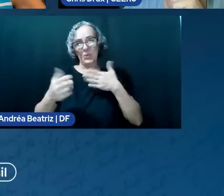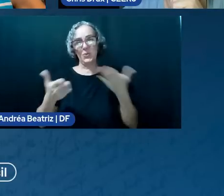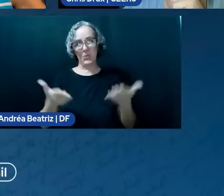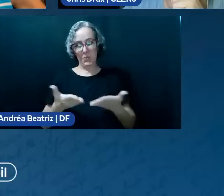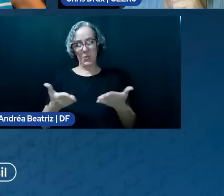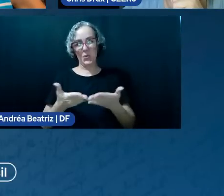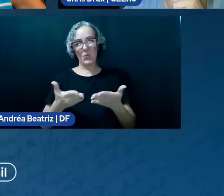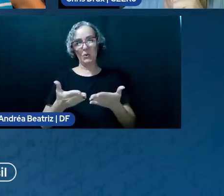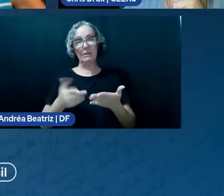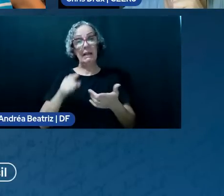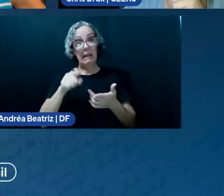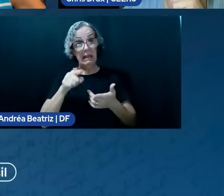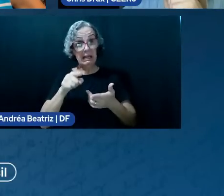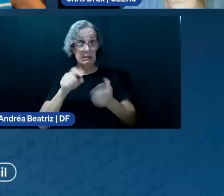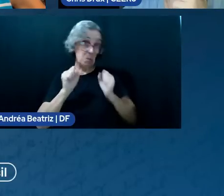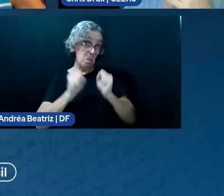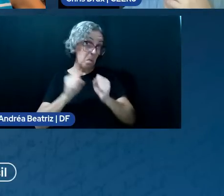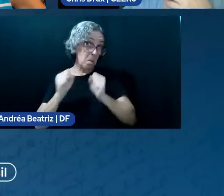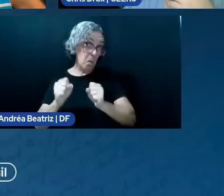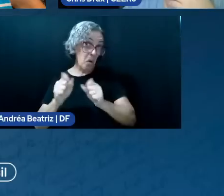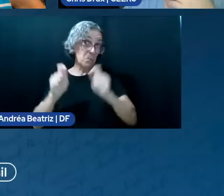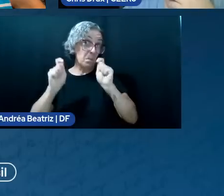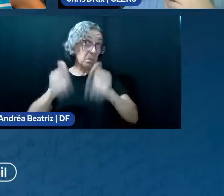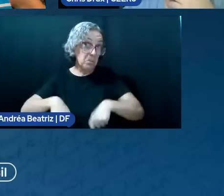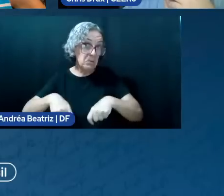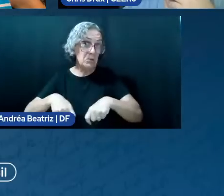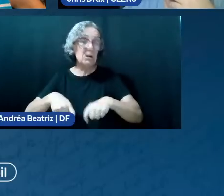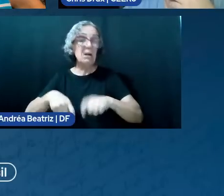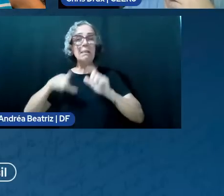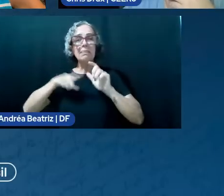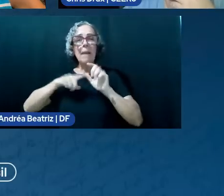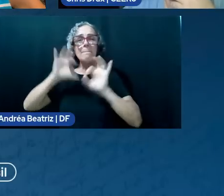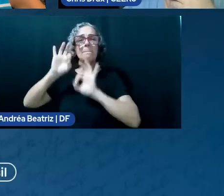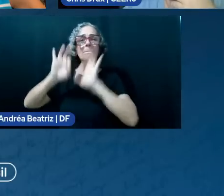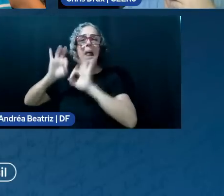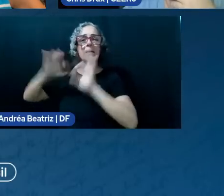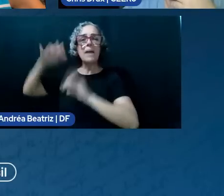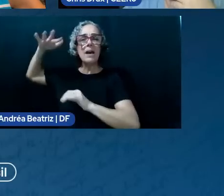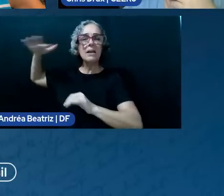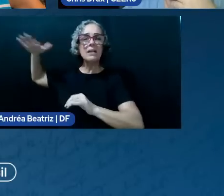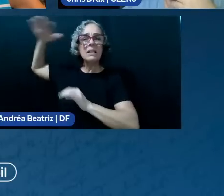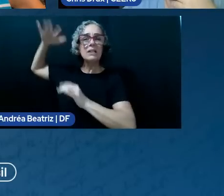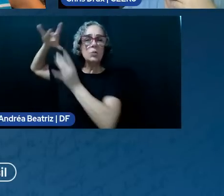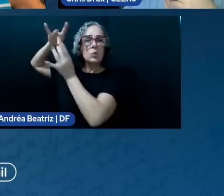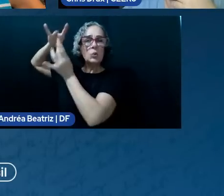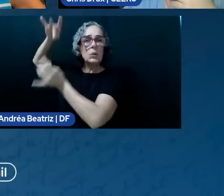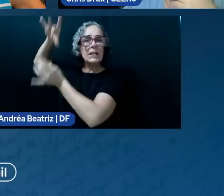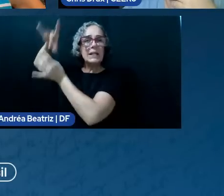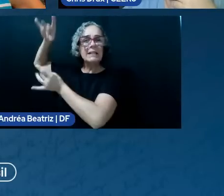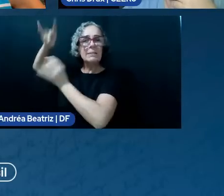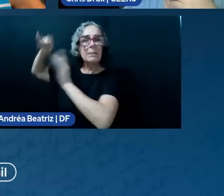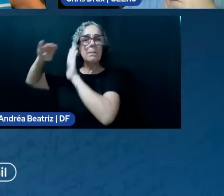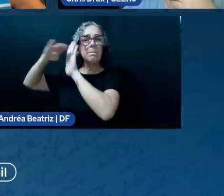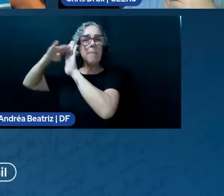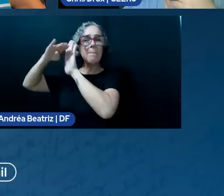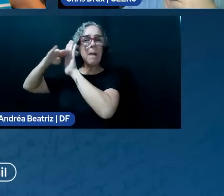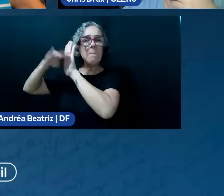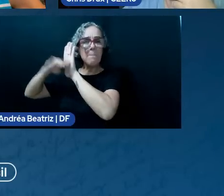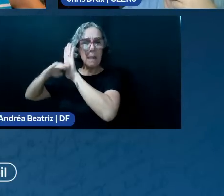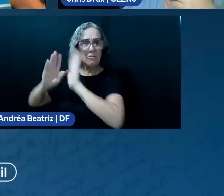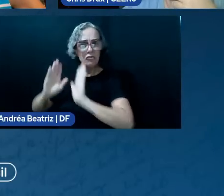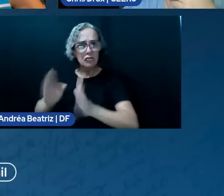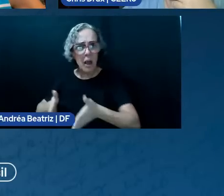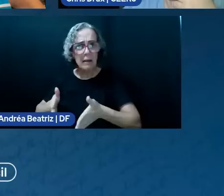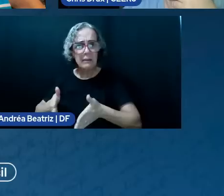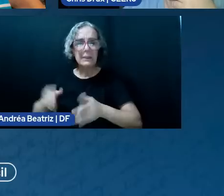planejamento reencarnatório? Acredito que era possível. Os nossos amigos espirituais, os mentores espirituais, como vão organizar a